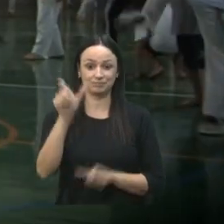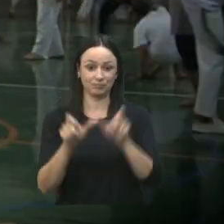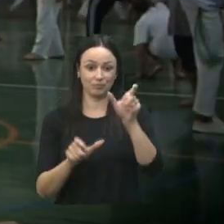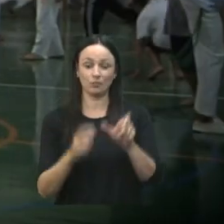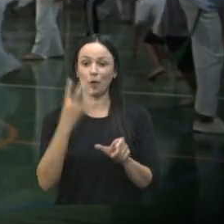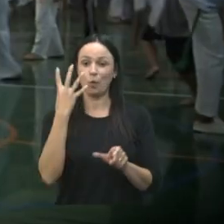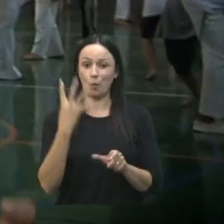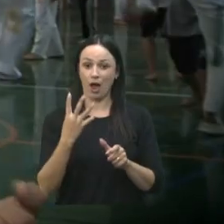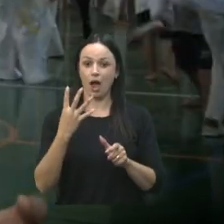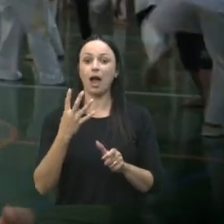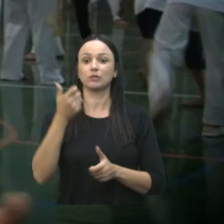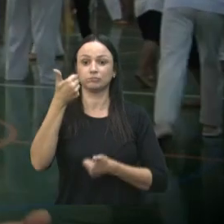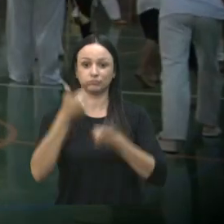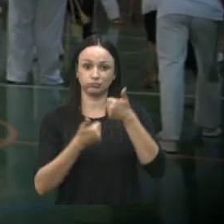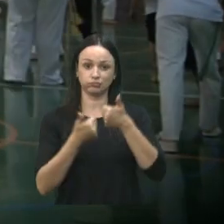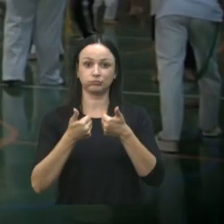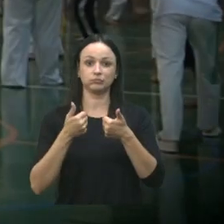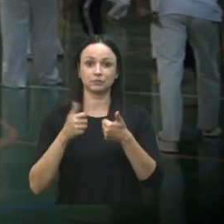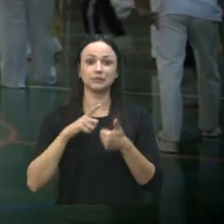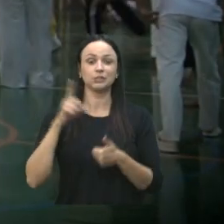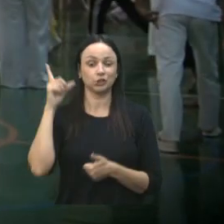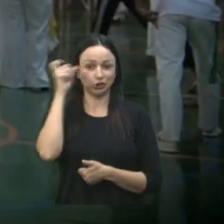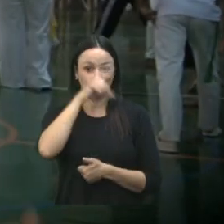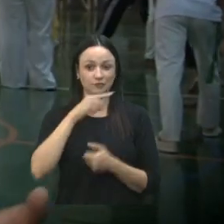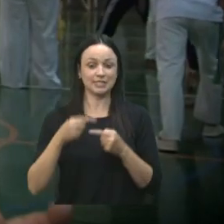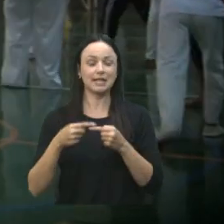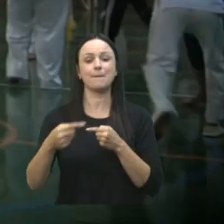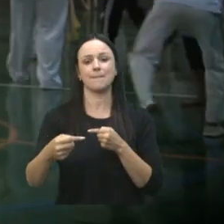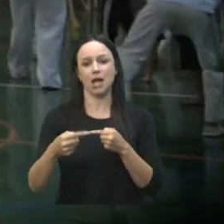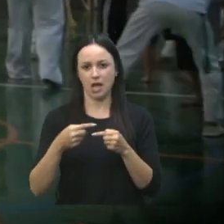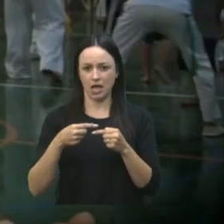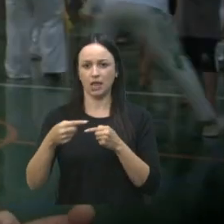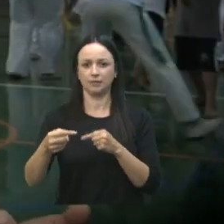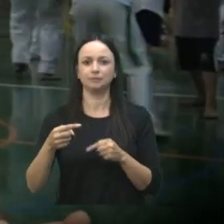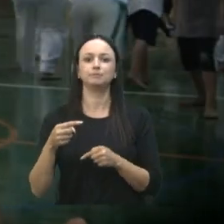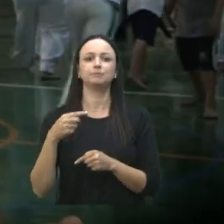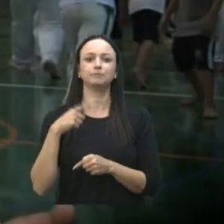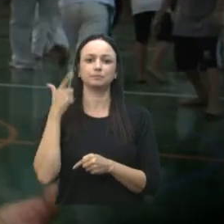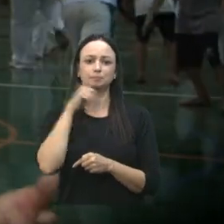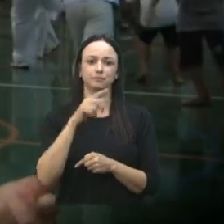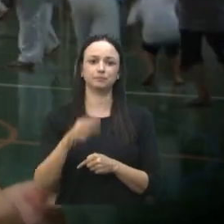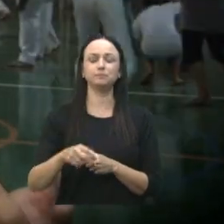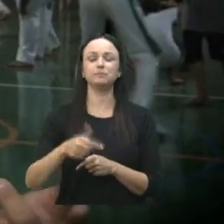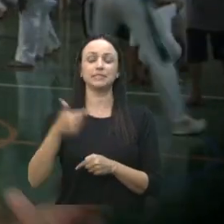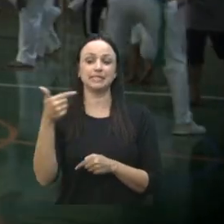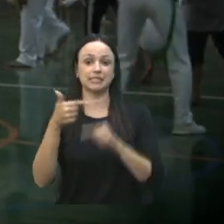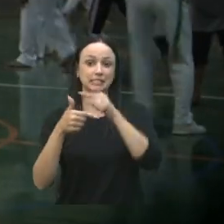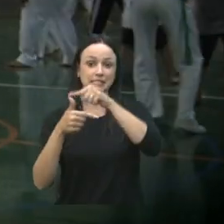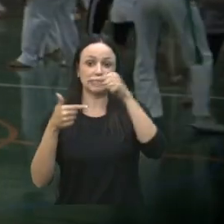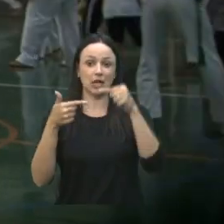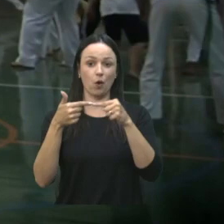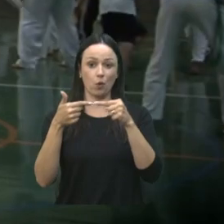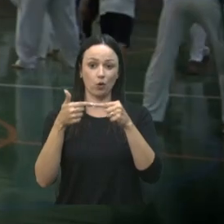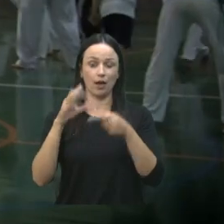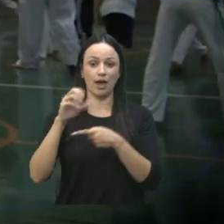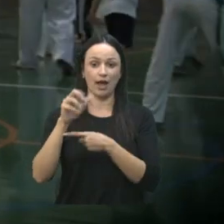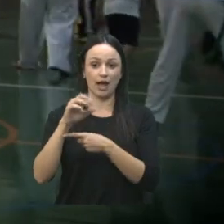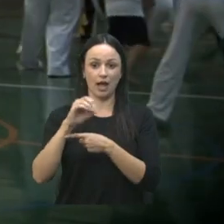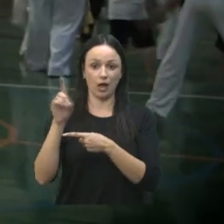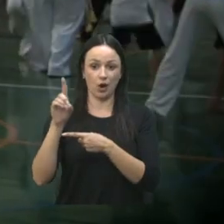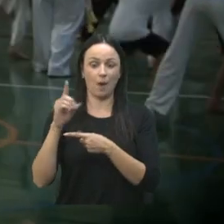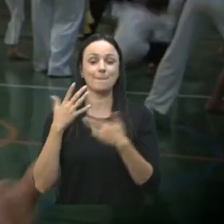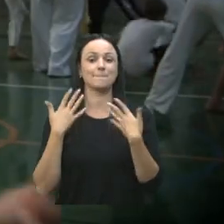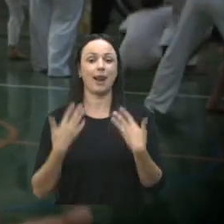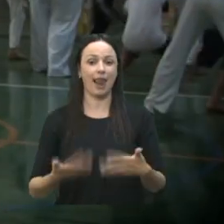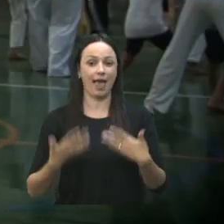que é de semana, é difícil ter atleta, né, de semana. A gente pegamos o segundo lugar com a Carol, no peso